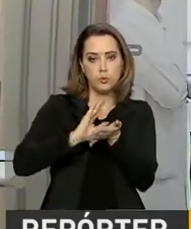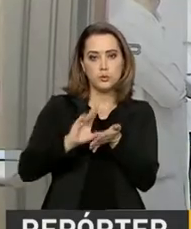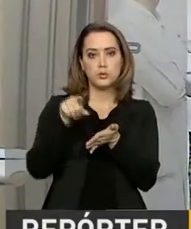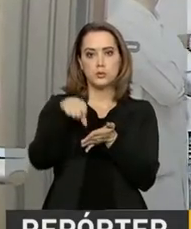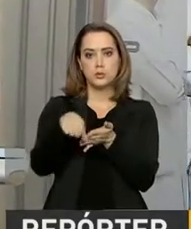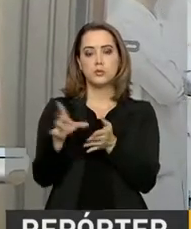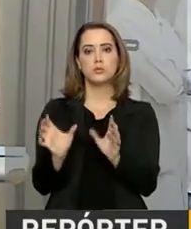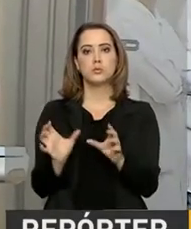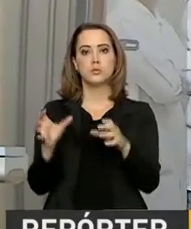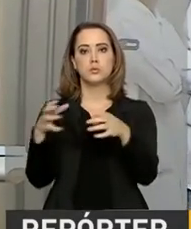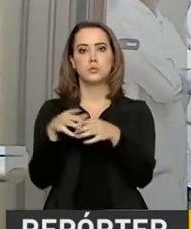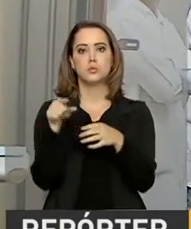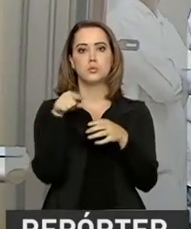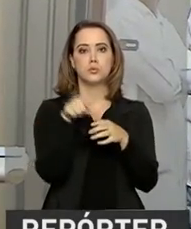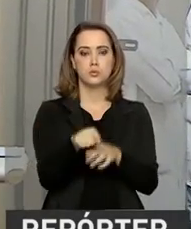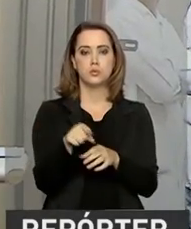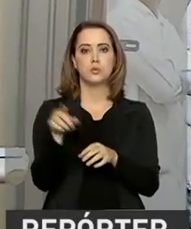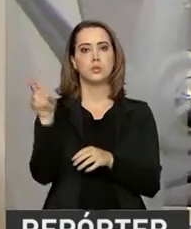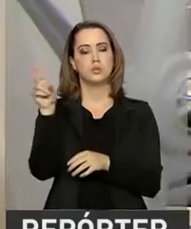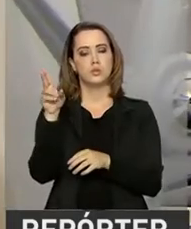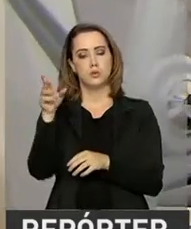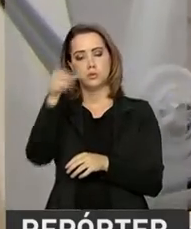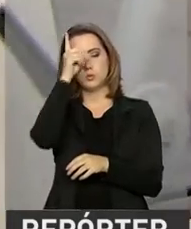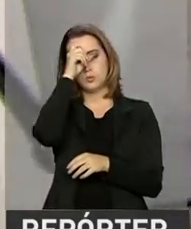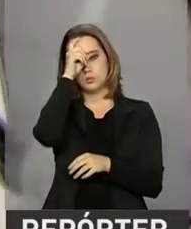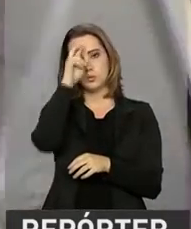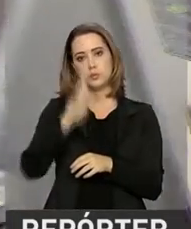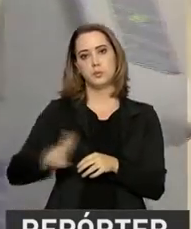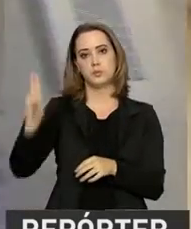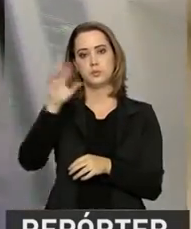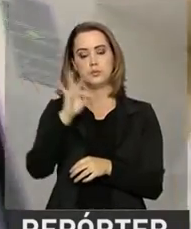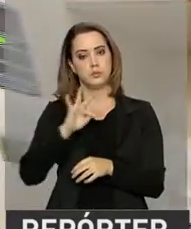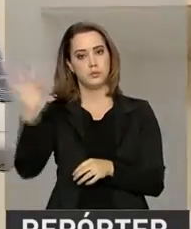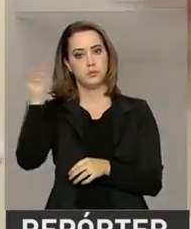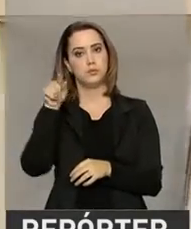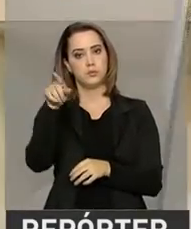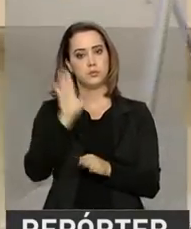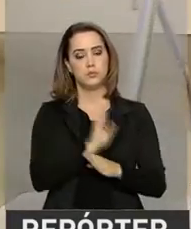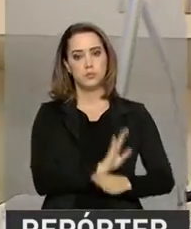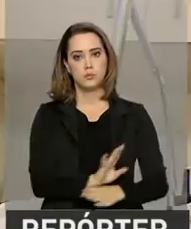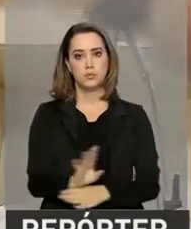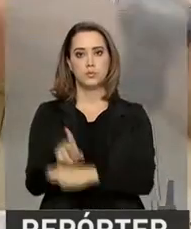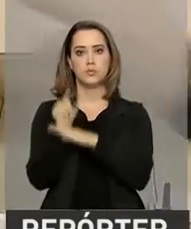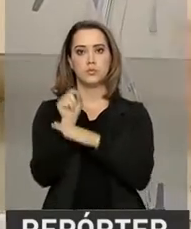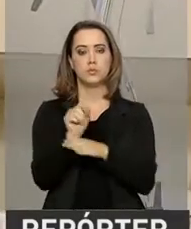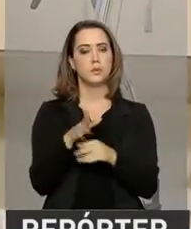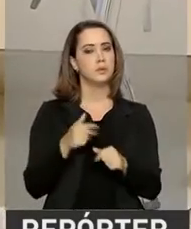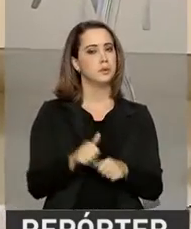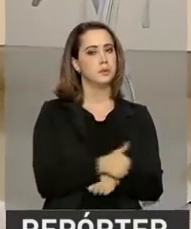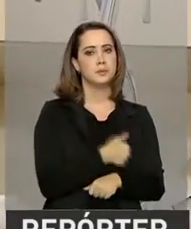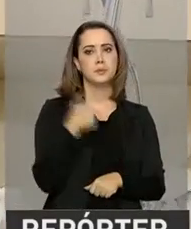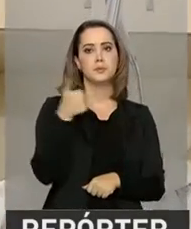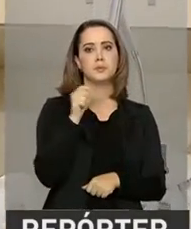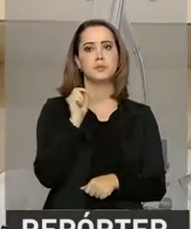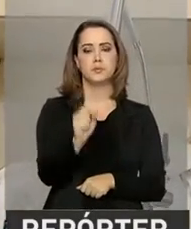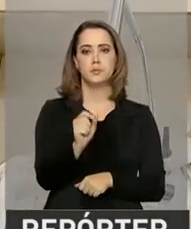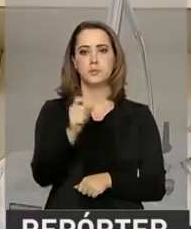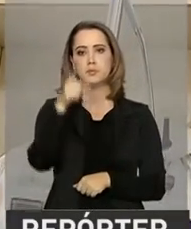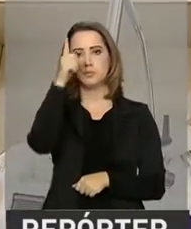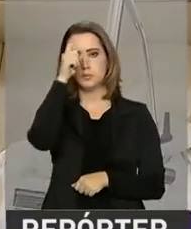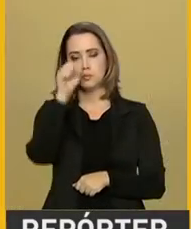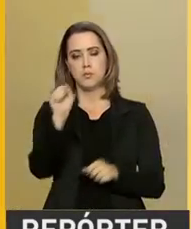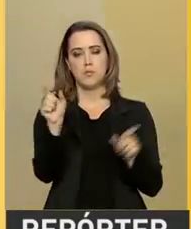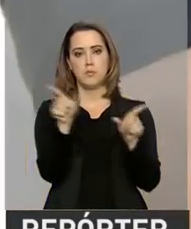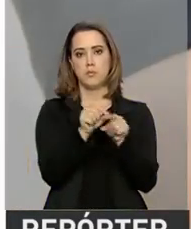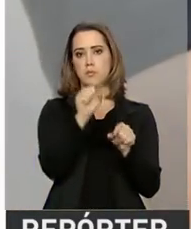dos hospitais universitários federais eles são usados para qualificar e ampliar os serviços do sistema único de saúde à população